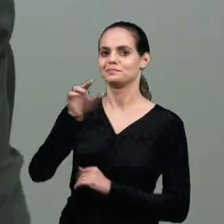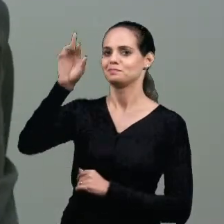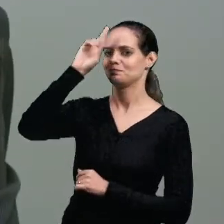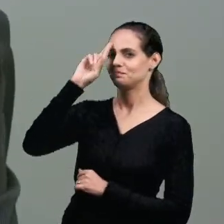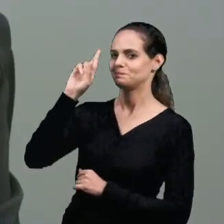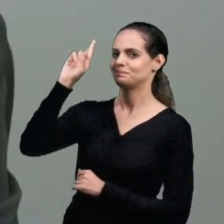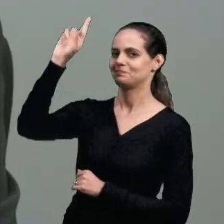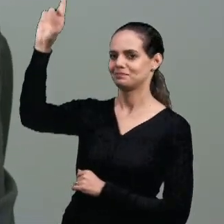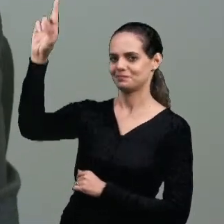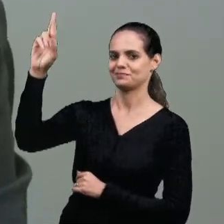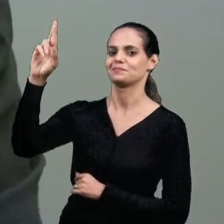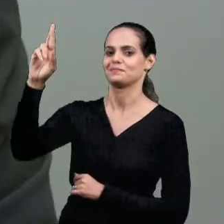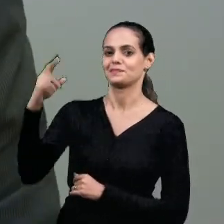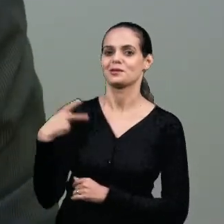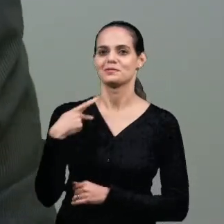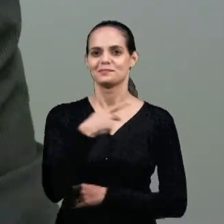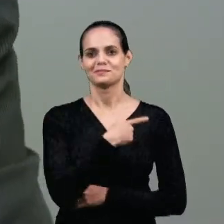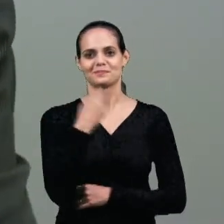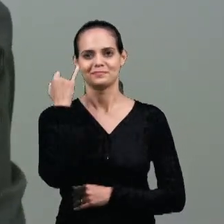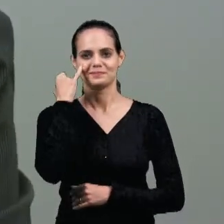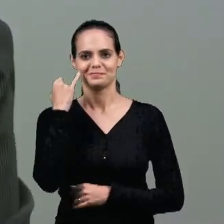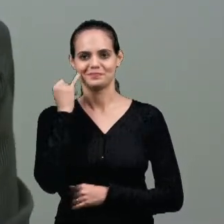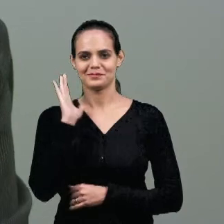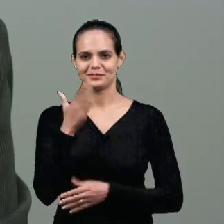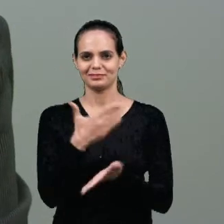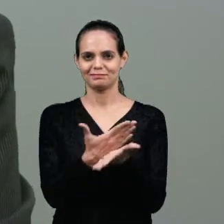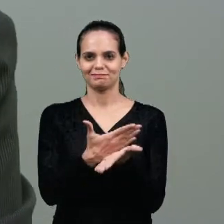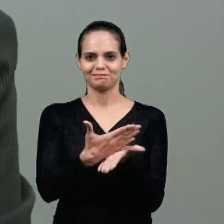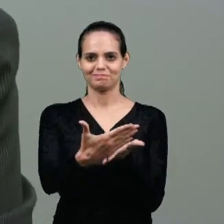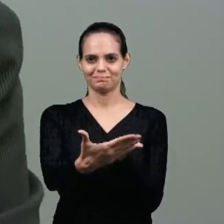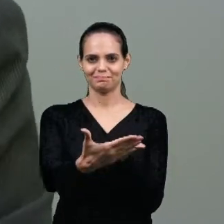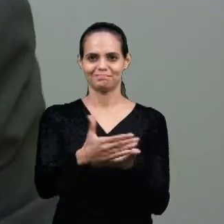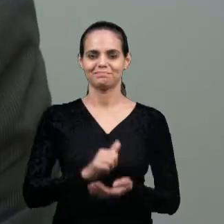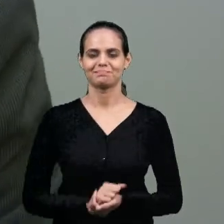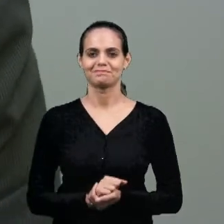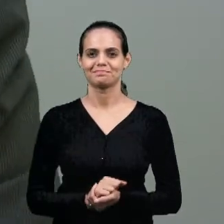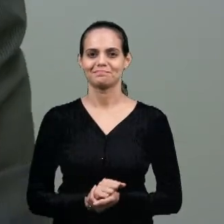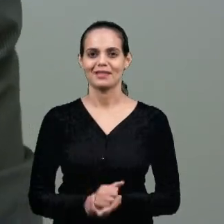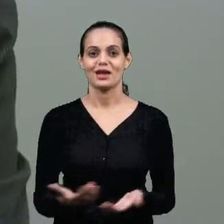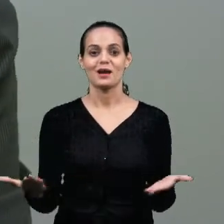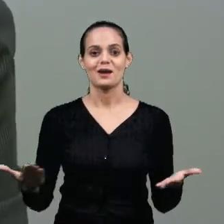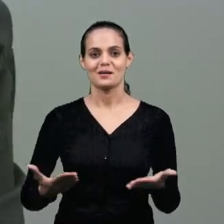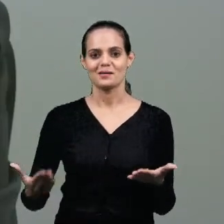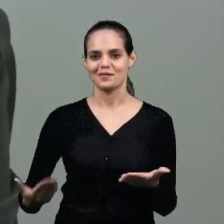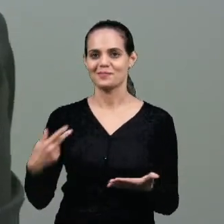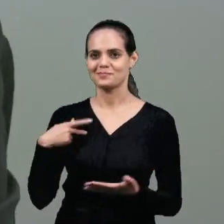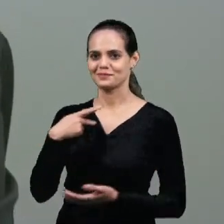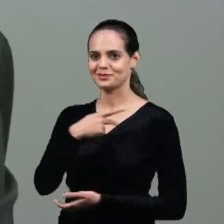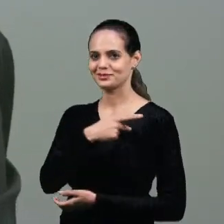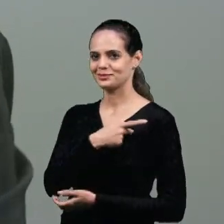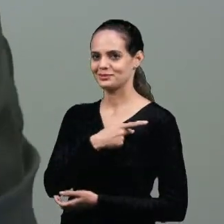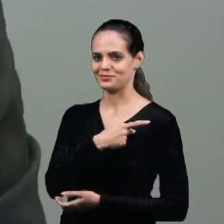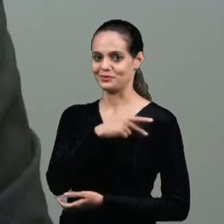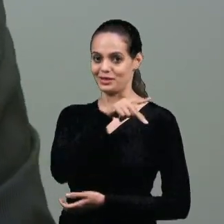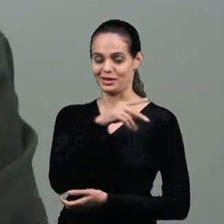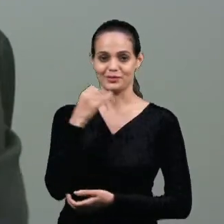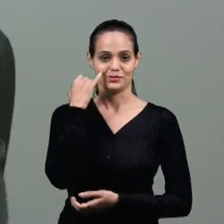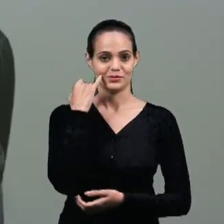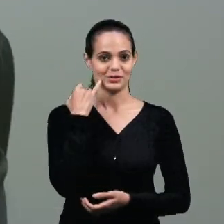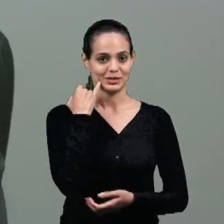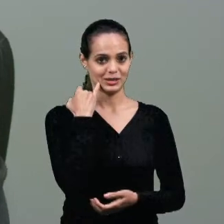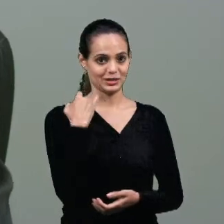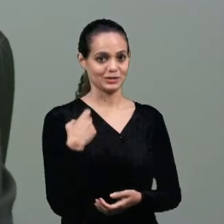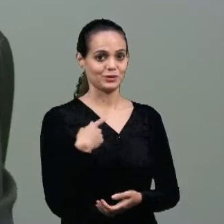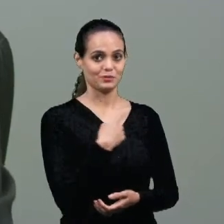pastor Josias Júnior já deu essa introdução, e o nosso querido pastor que está aqui conosco, né, pastor Josias, é o nosso querido